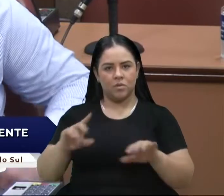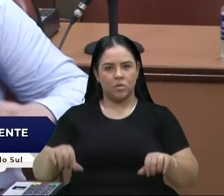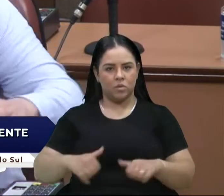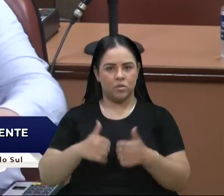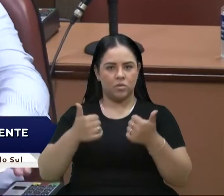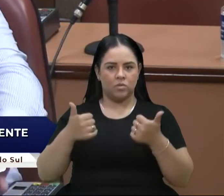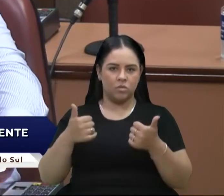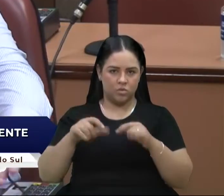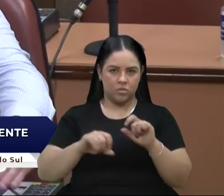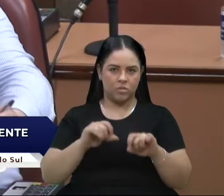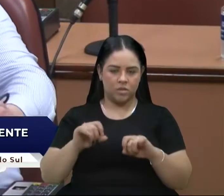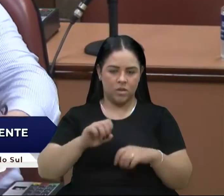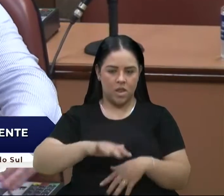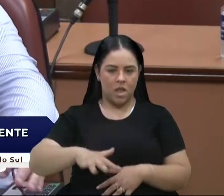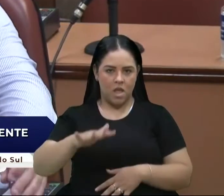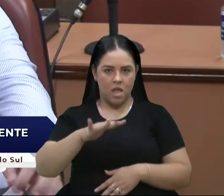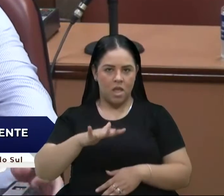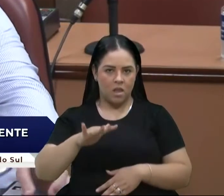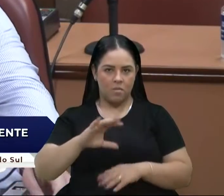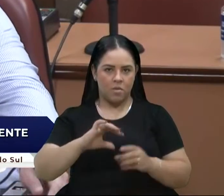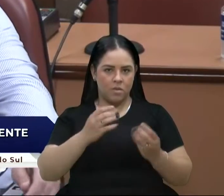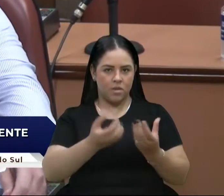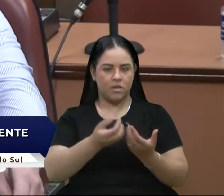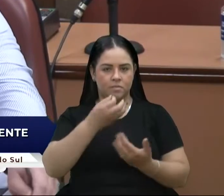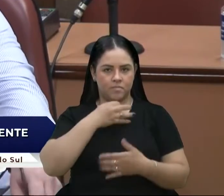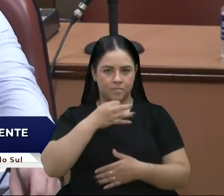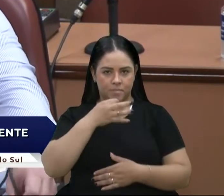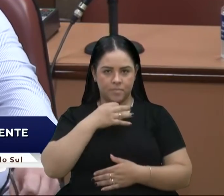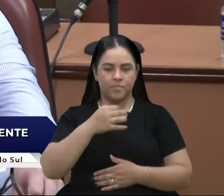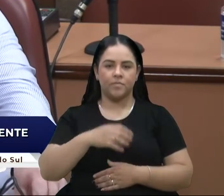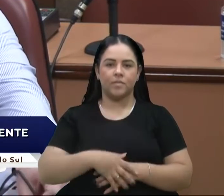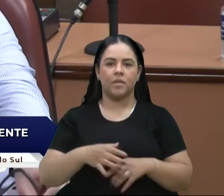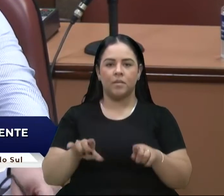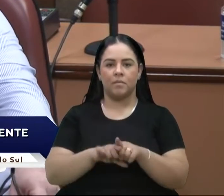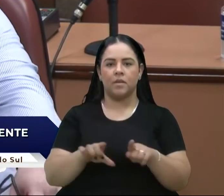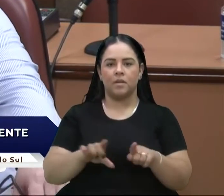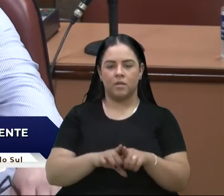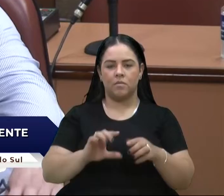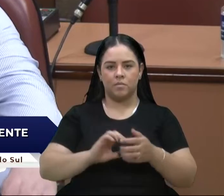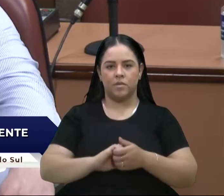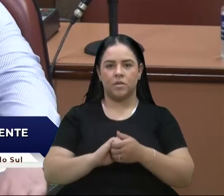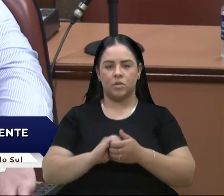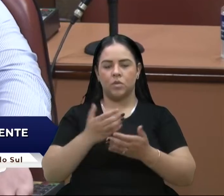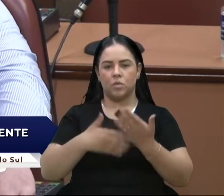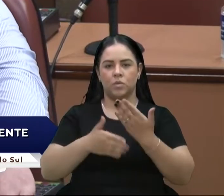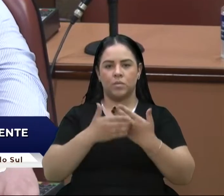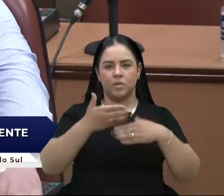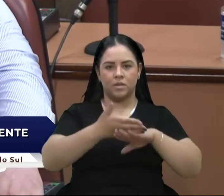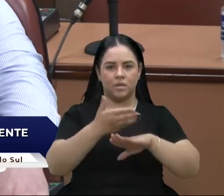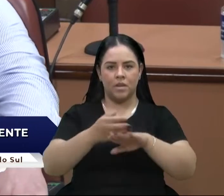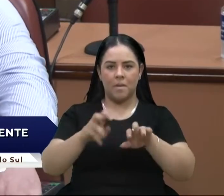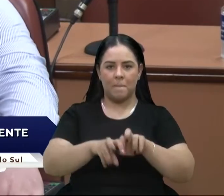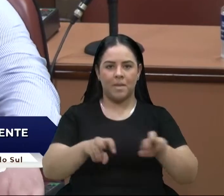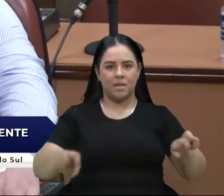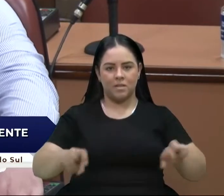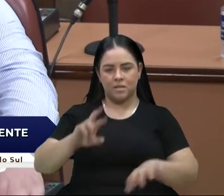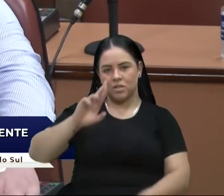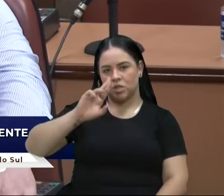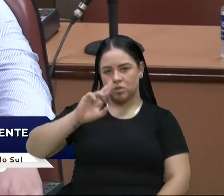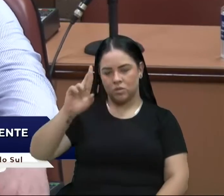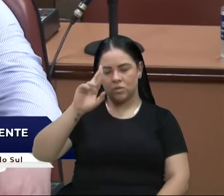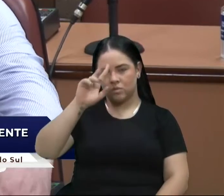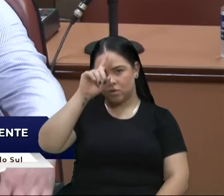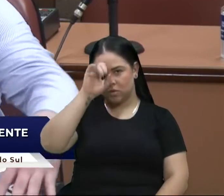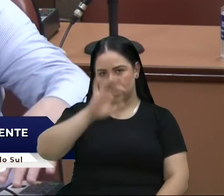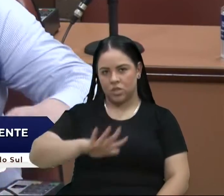melhores condições nessa área para a nossa comunidade caxiense. Em teu nome, saudar aí a todos os integrantes da mesa, né, os nossos diretores do Hospital Geral,